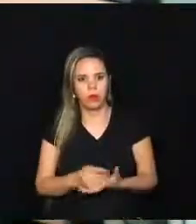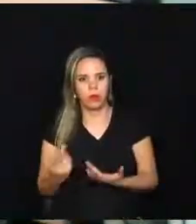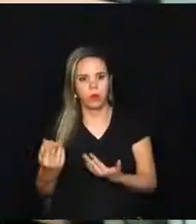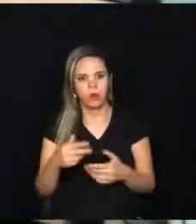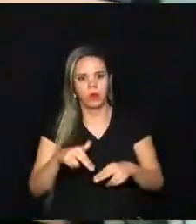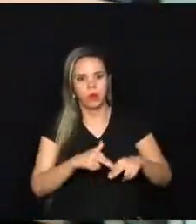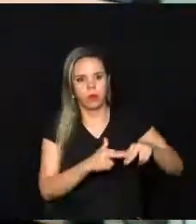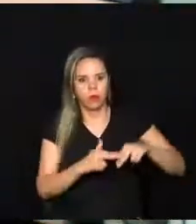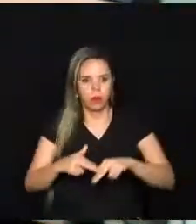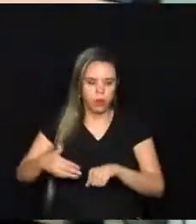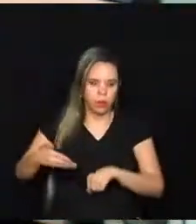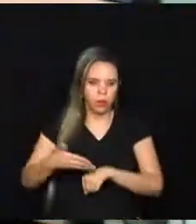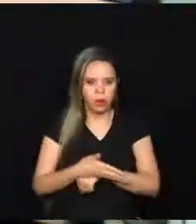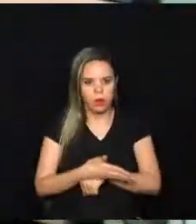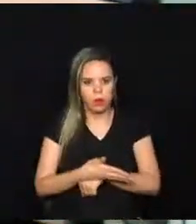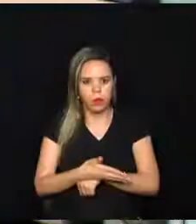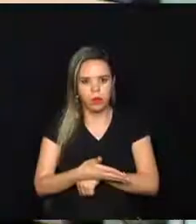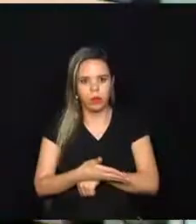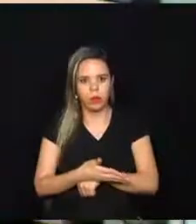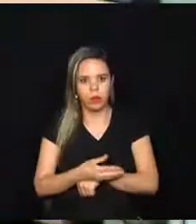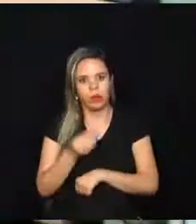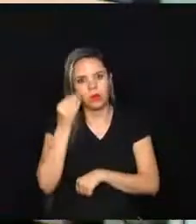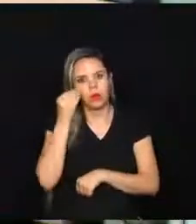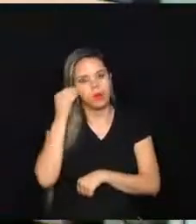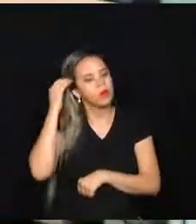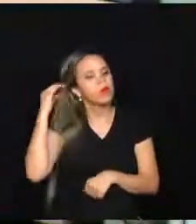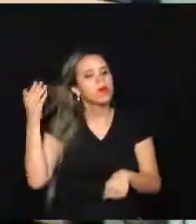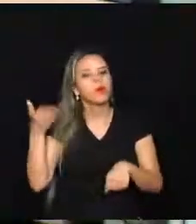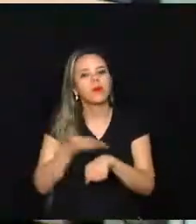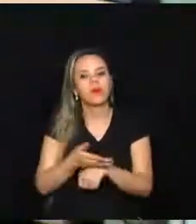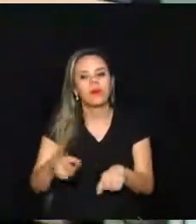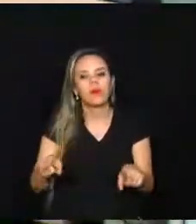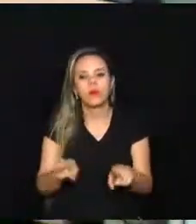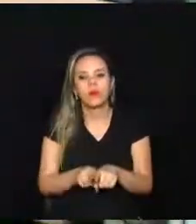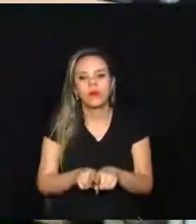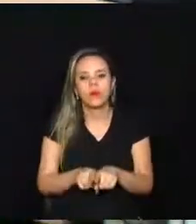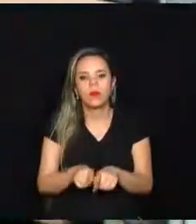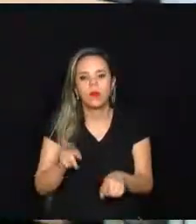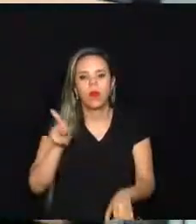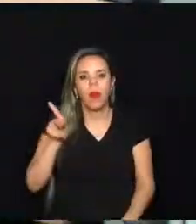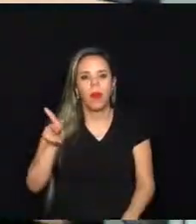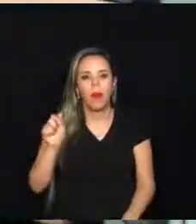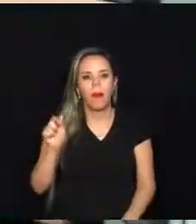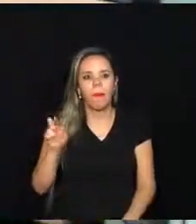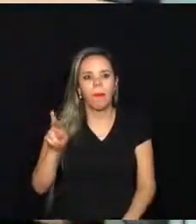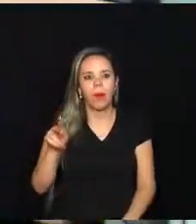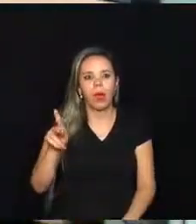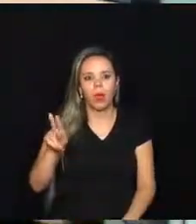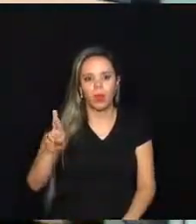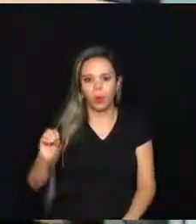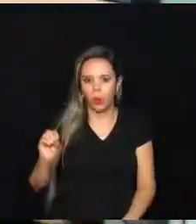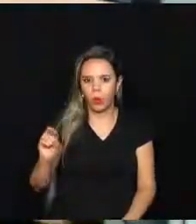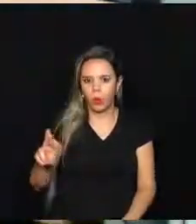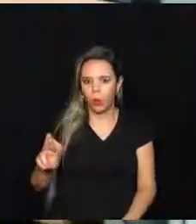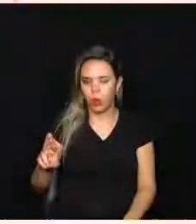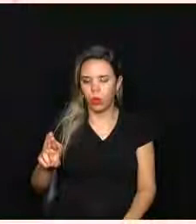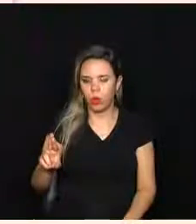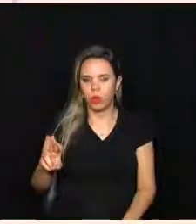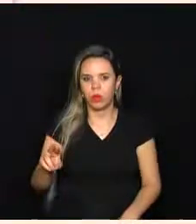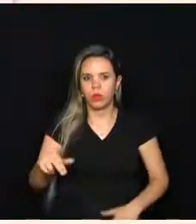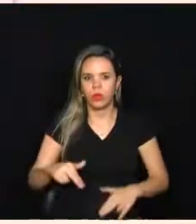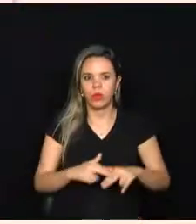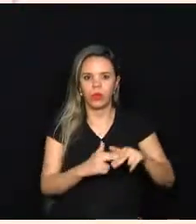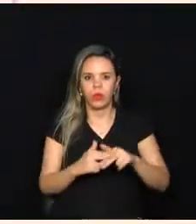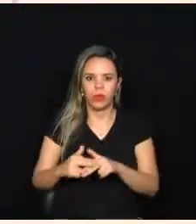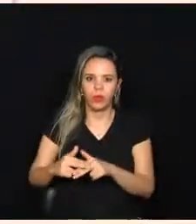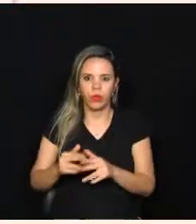skate entrou como de forma experimental, entra também o parkour, assim como o surf. Parkour